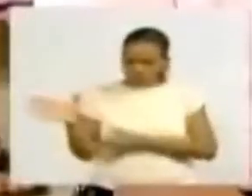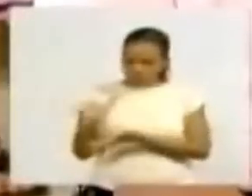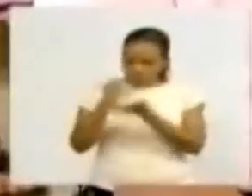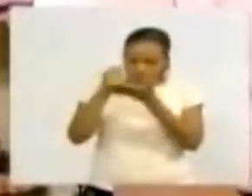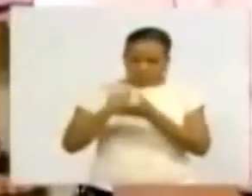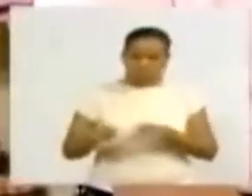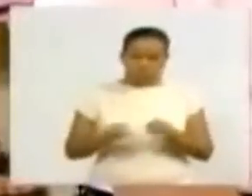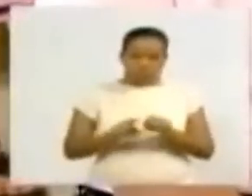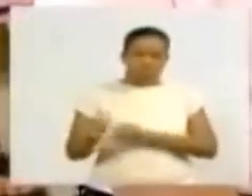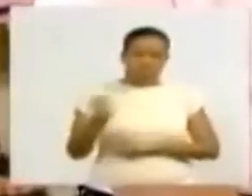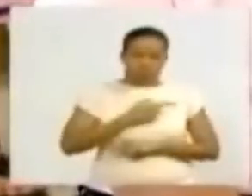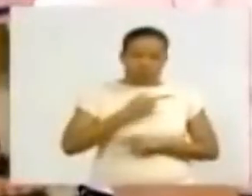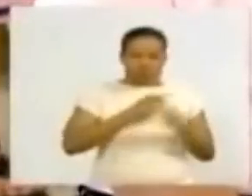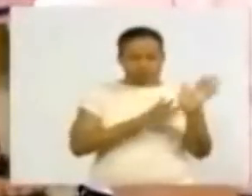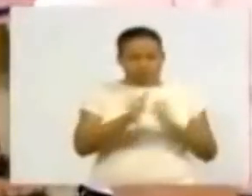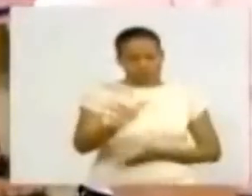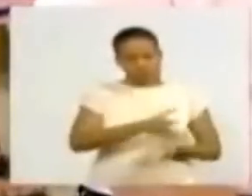Deus amou Adão.